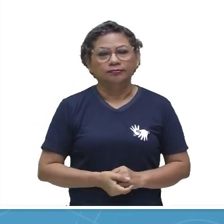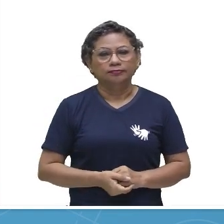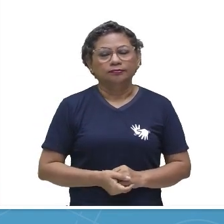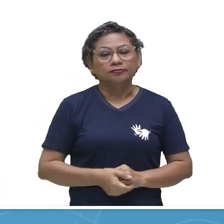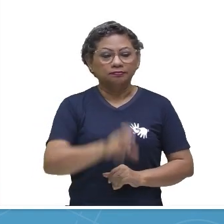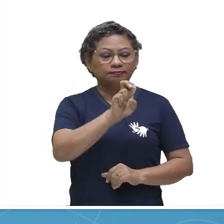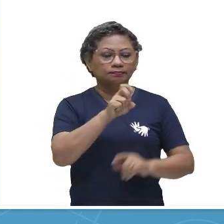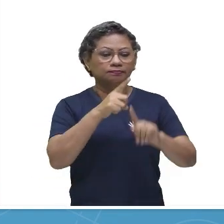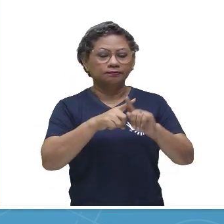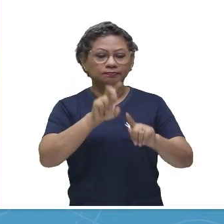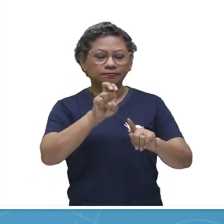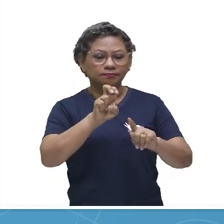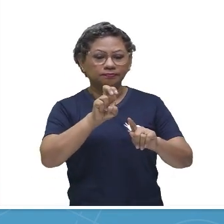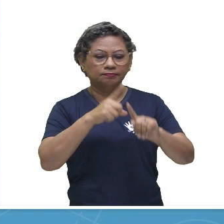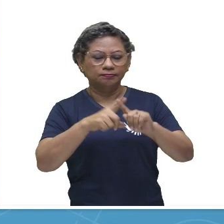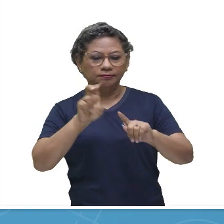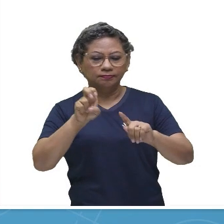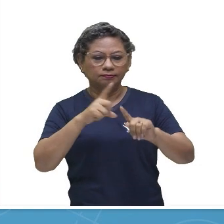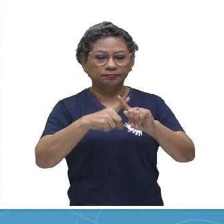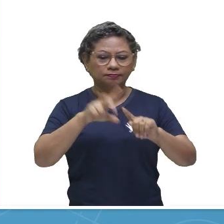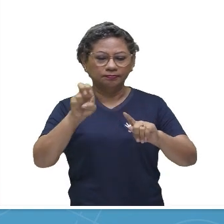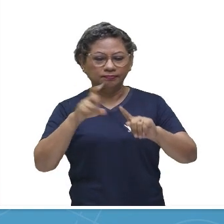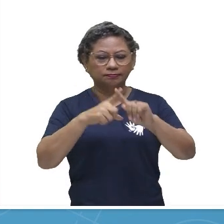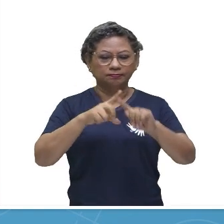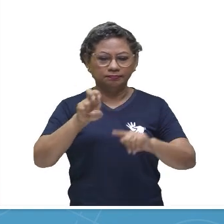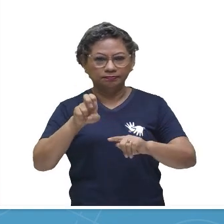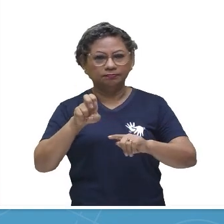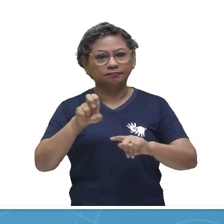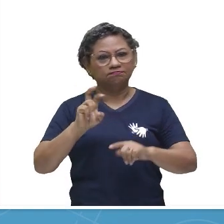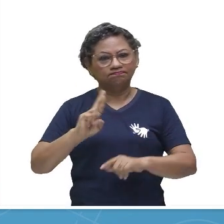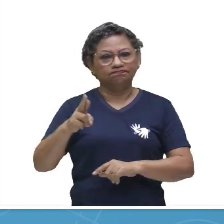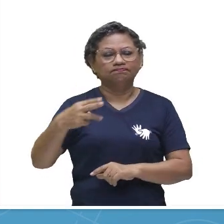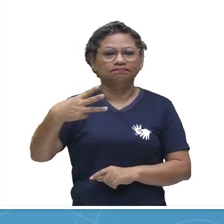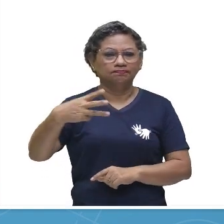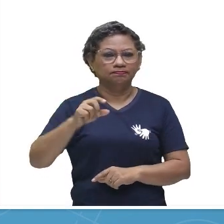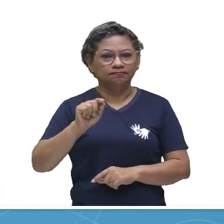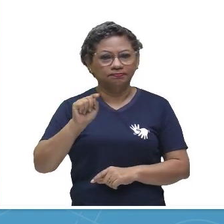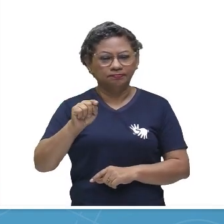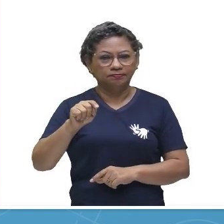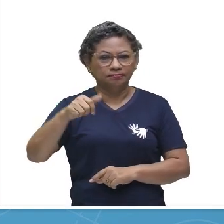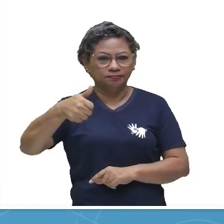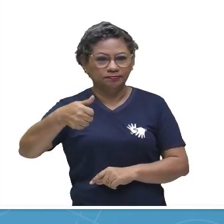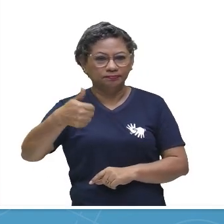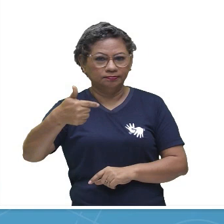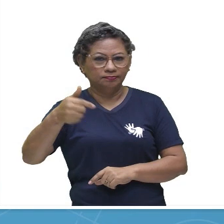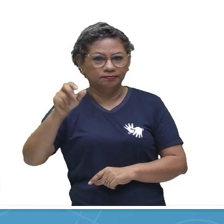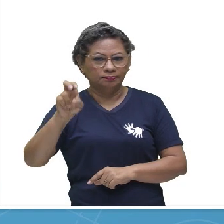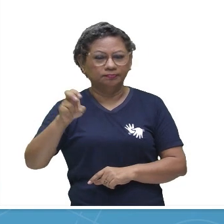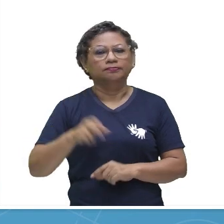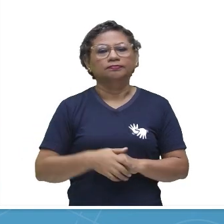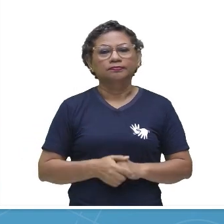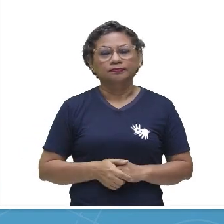3.125. 2 à quinta, 32. 6 quintos ao quadrado. Elevo o numerador